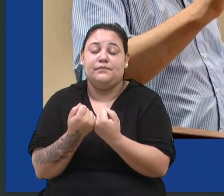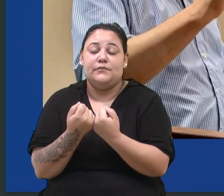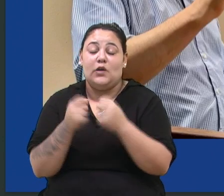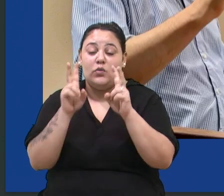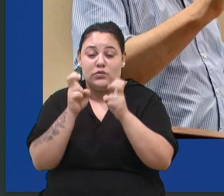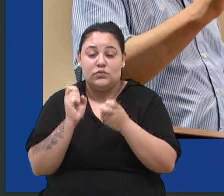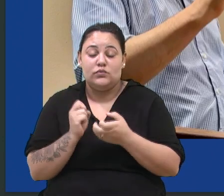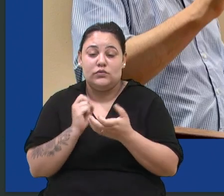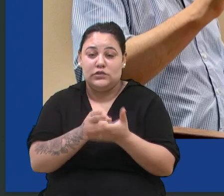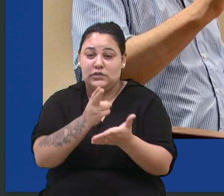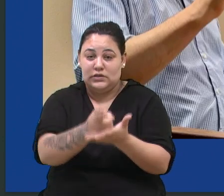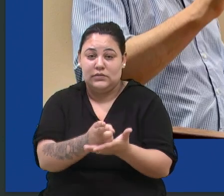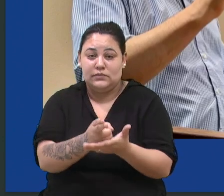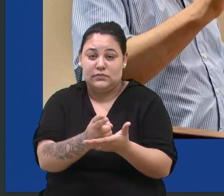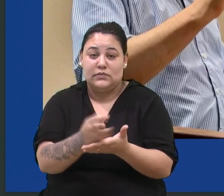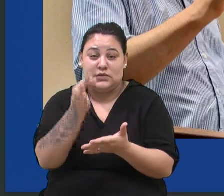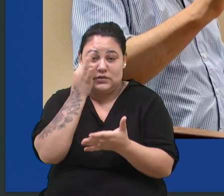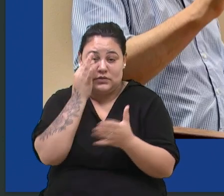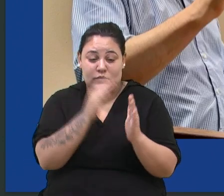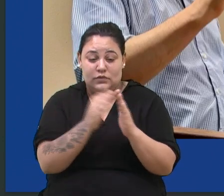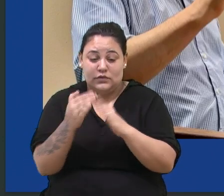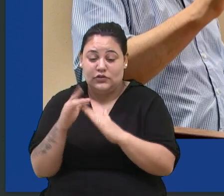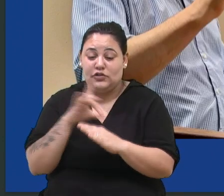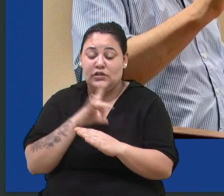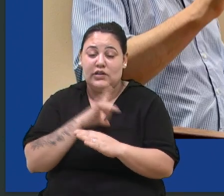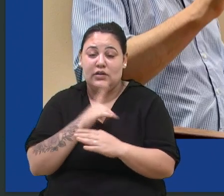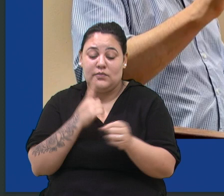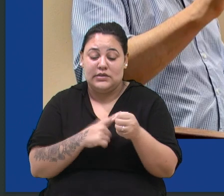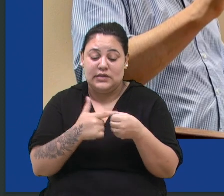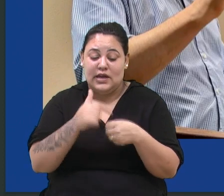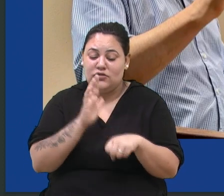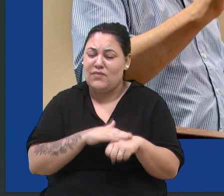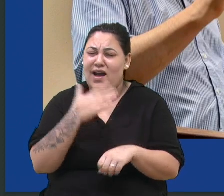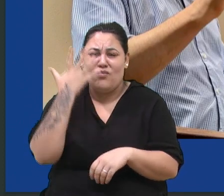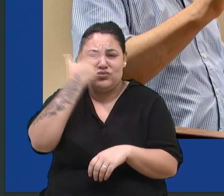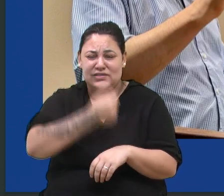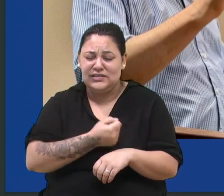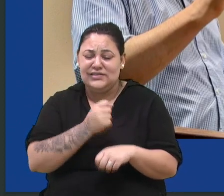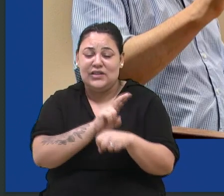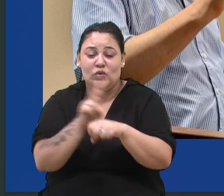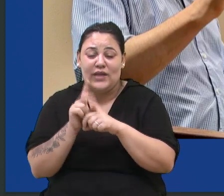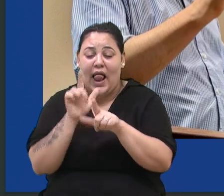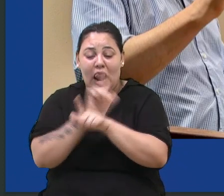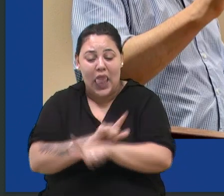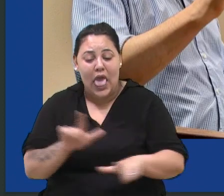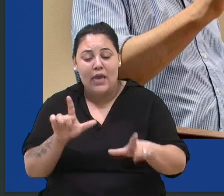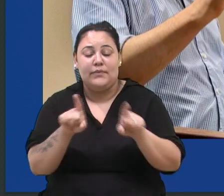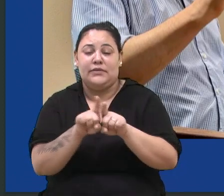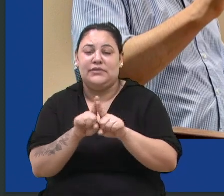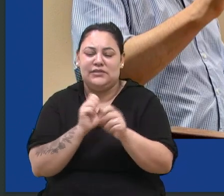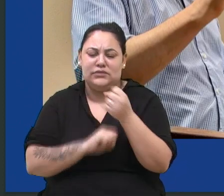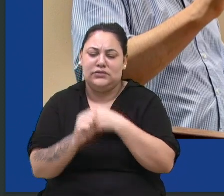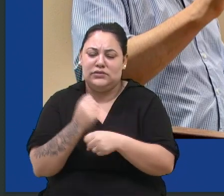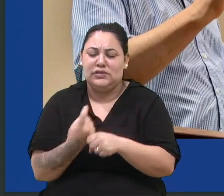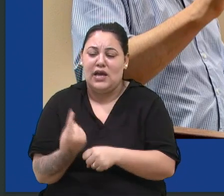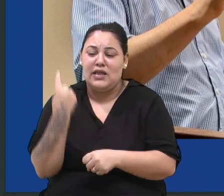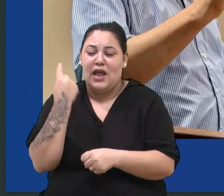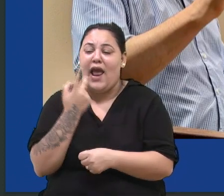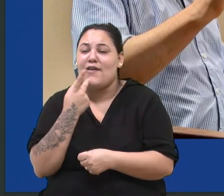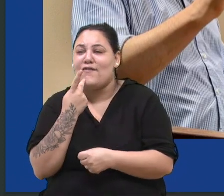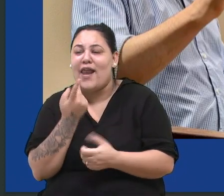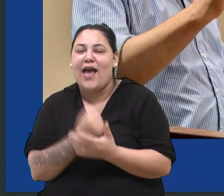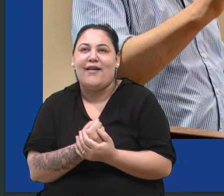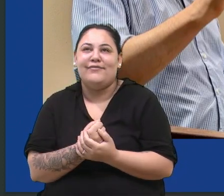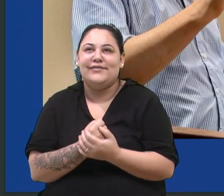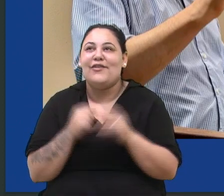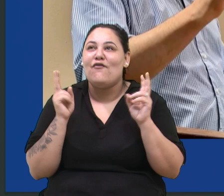para que a gente tenha sempre uma cidade mais bonita, uma cidade mais cuidada, né? Antigamente a gente dizia sempre, né, aquele ditado,